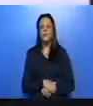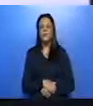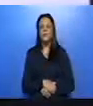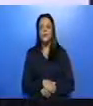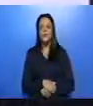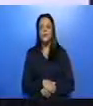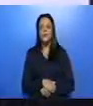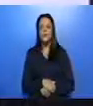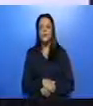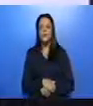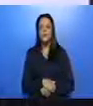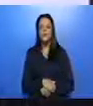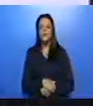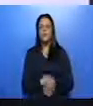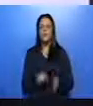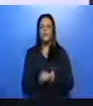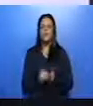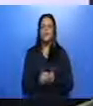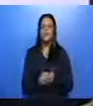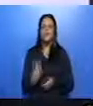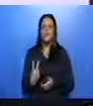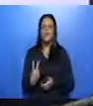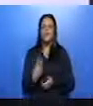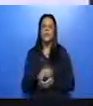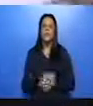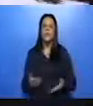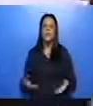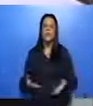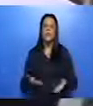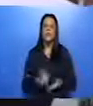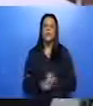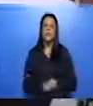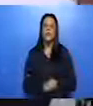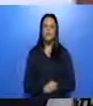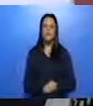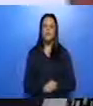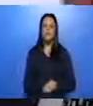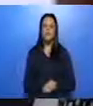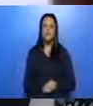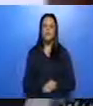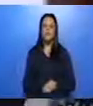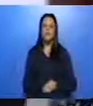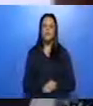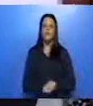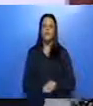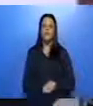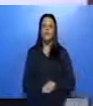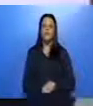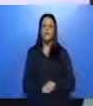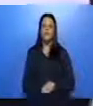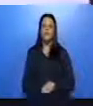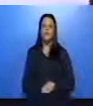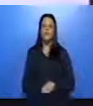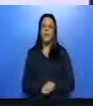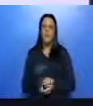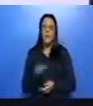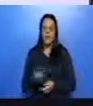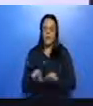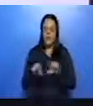Faltam mais duas, talvez as mais fáceis. Ou mais fáceis de entender. Apresenta a função